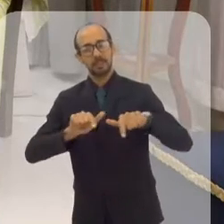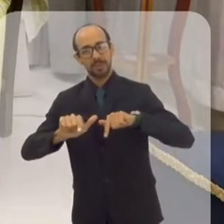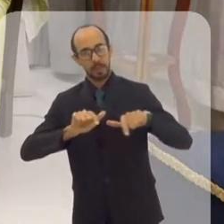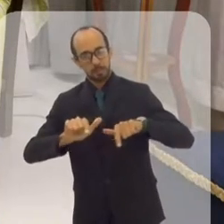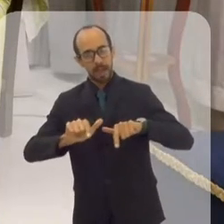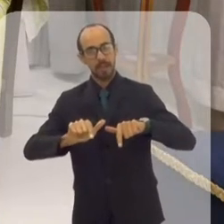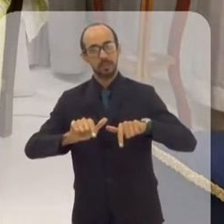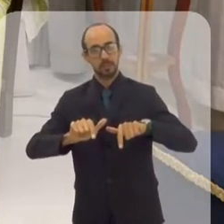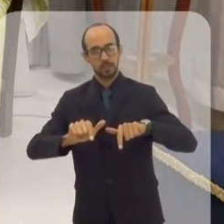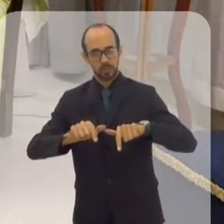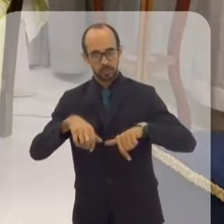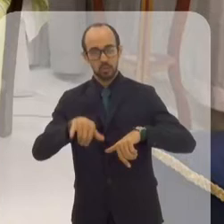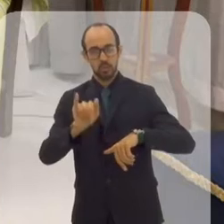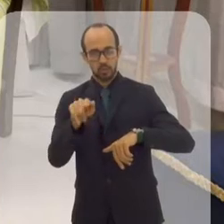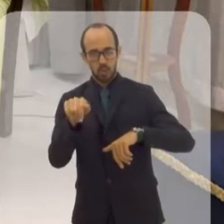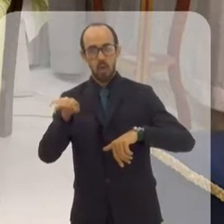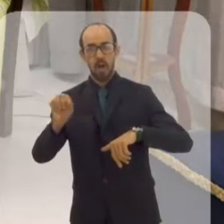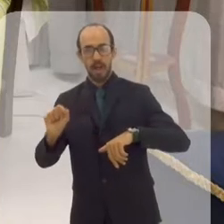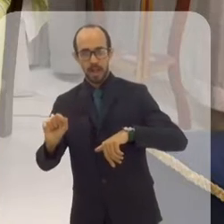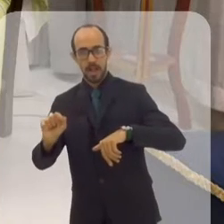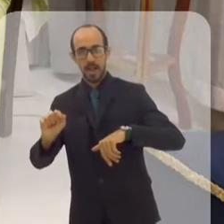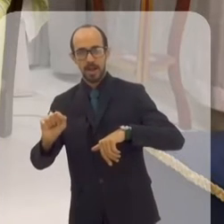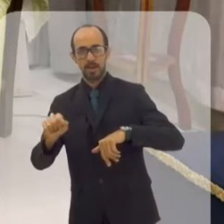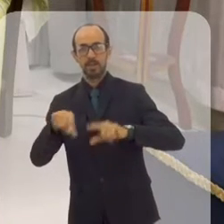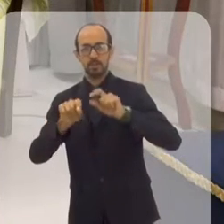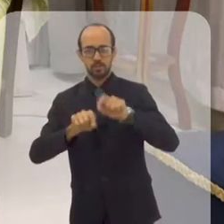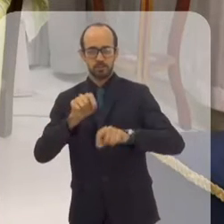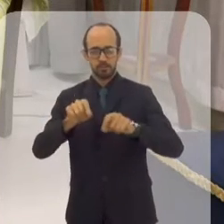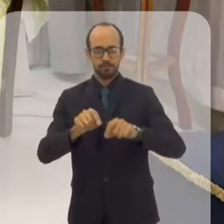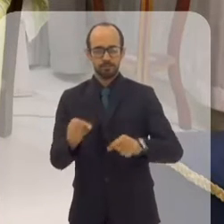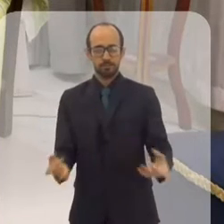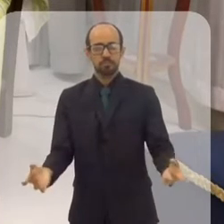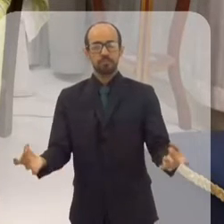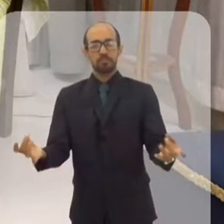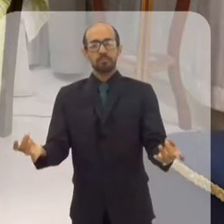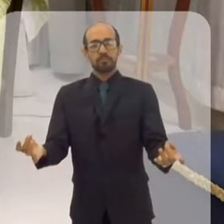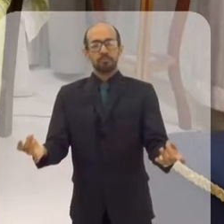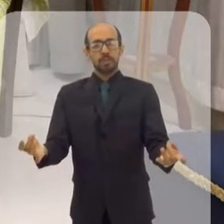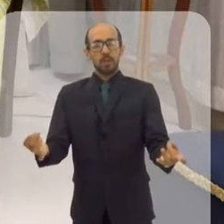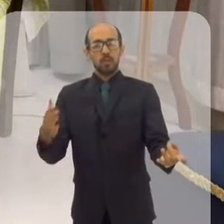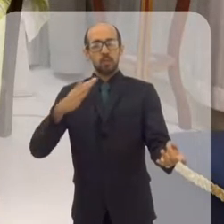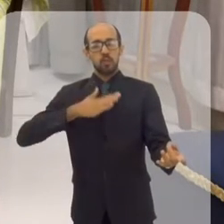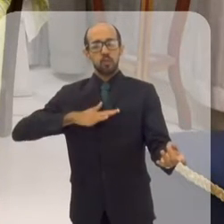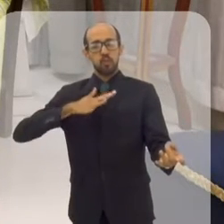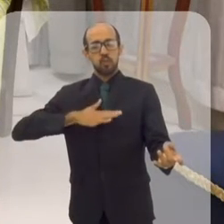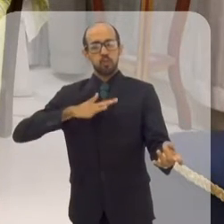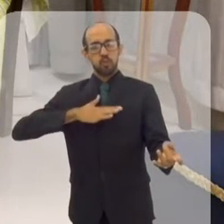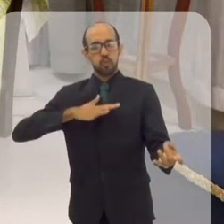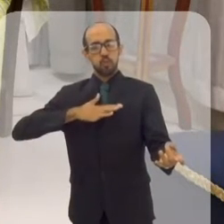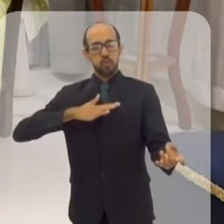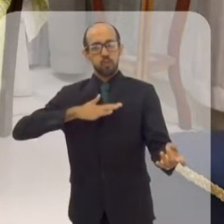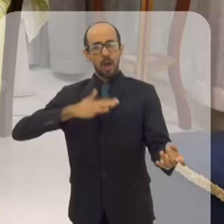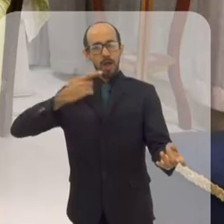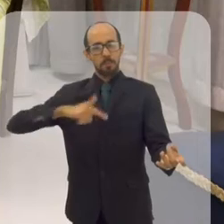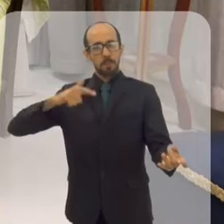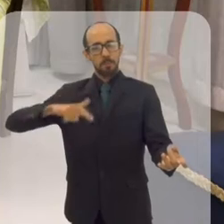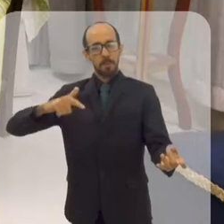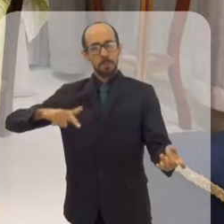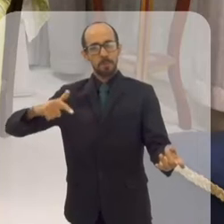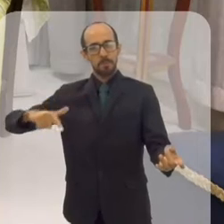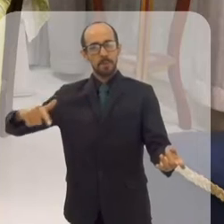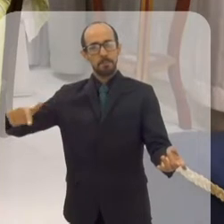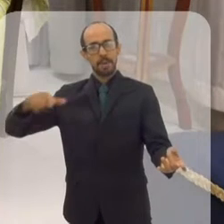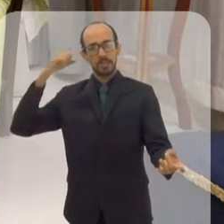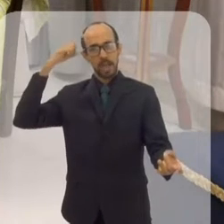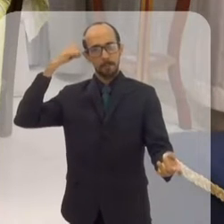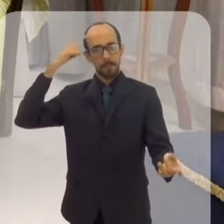tem um trabalho né dentro do yoga de meditação que é muito importante o mantra para